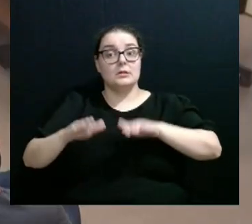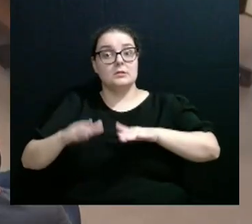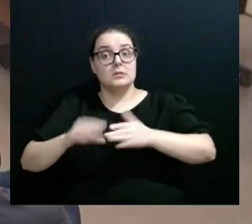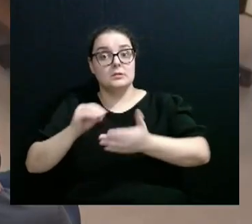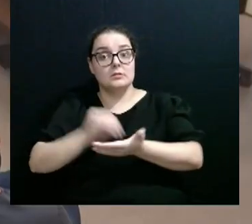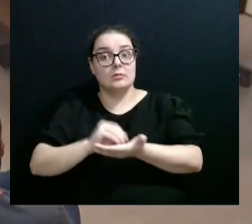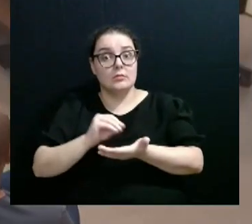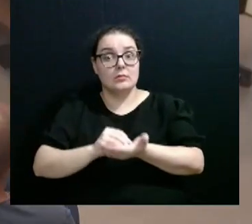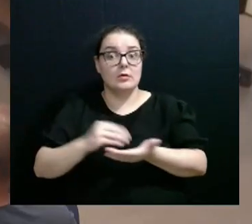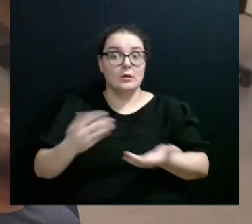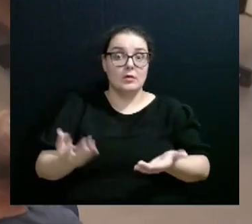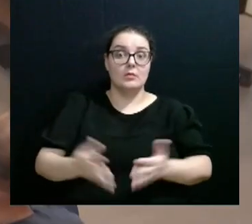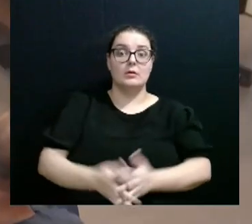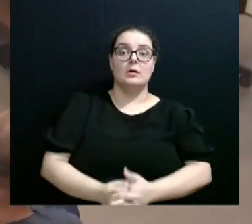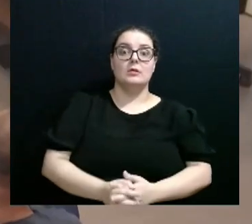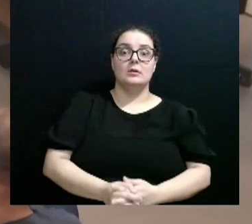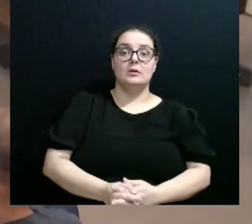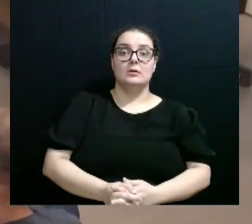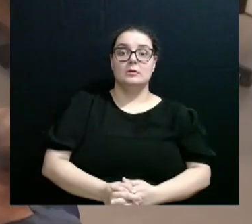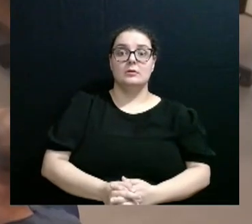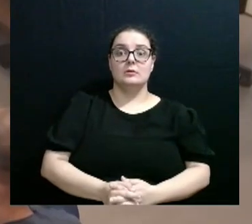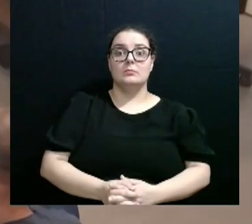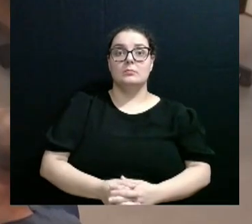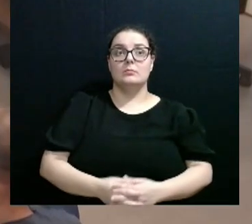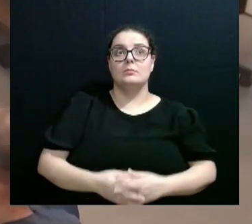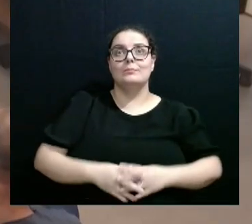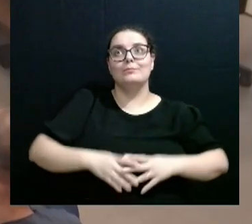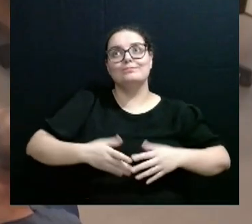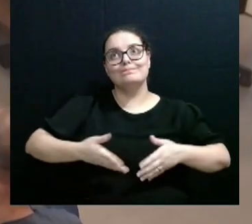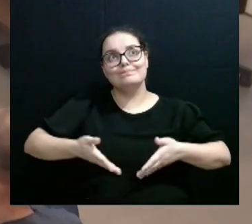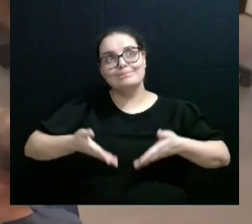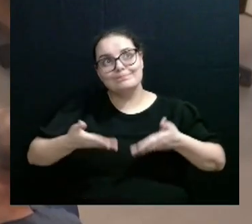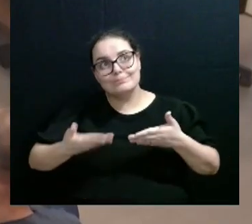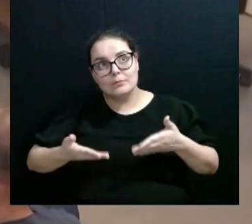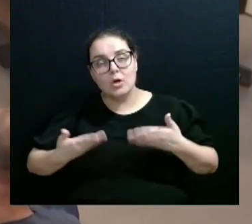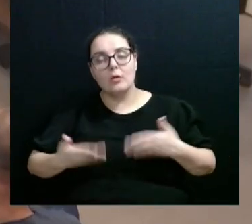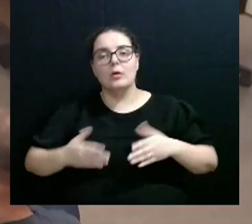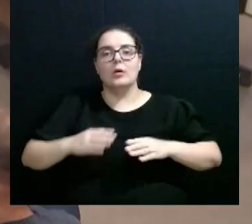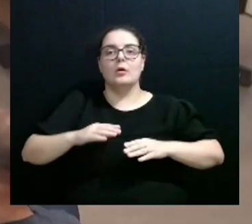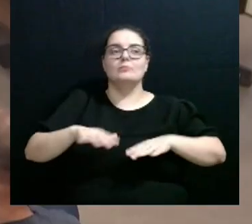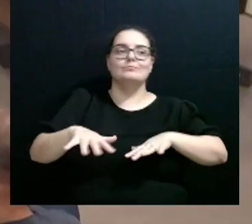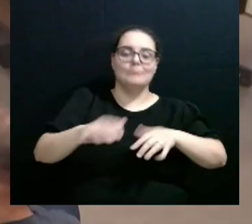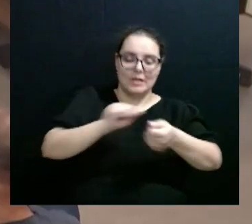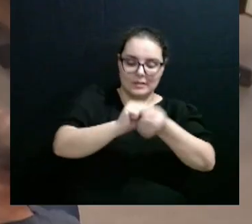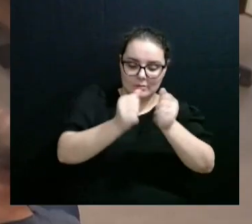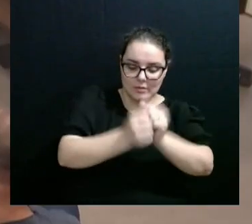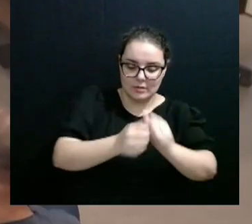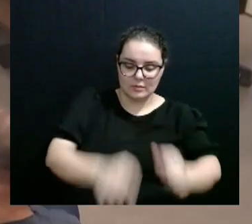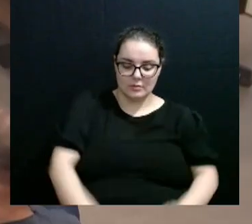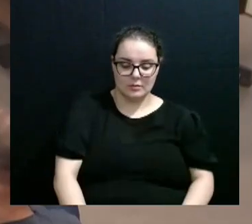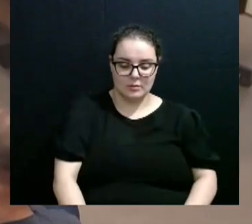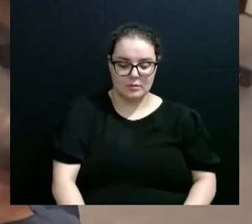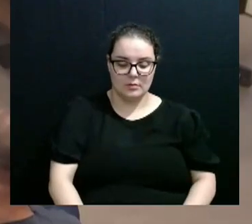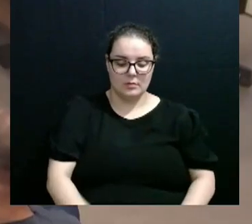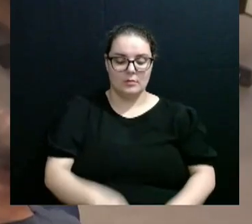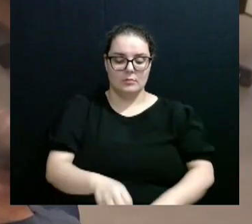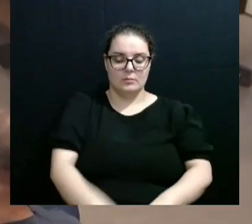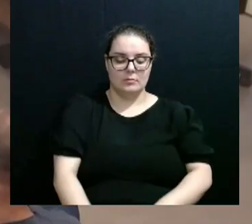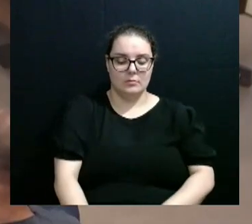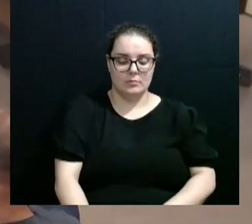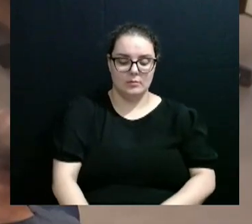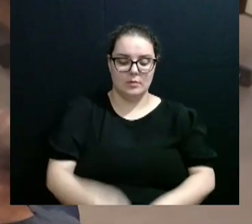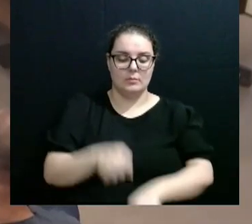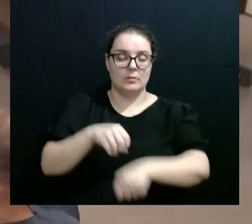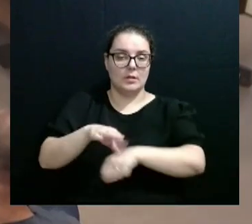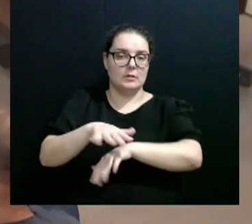um conhecimento, até mesmo da mudança, entendeu? Ali para estar passando para eles verem, porque você viu, não ficou